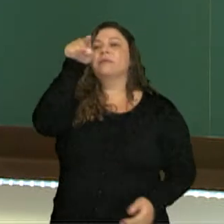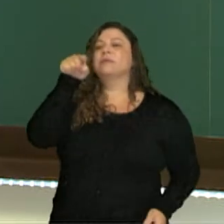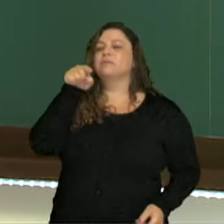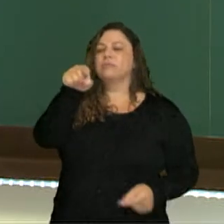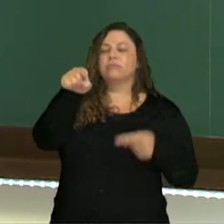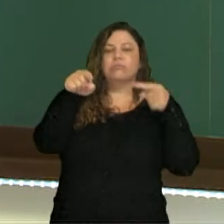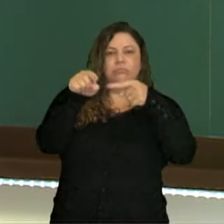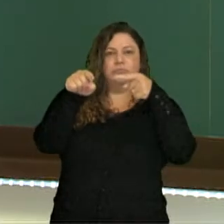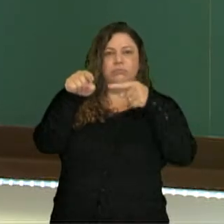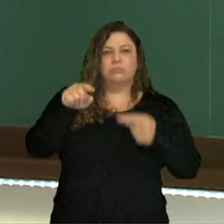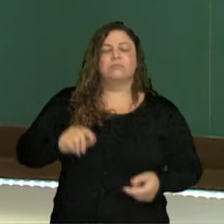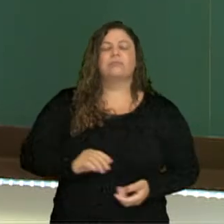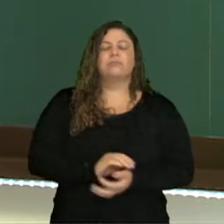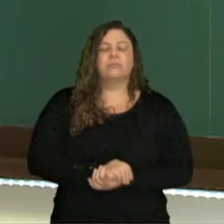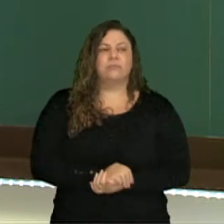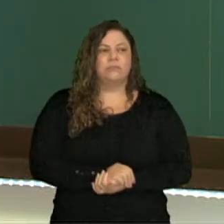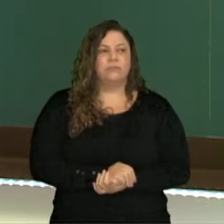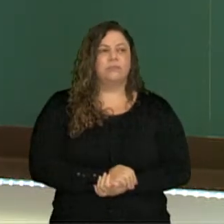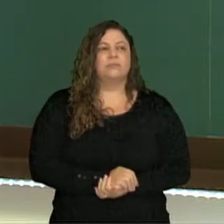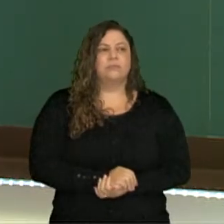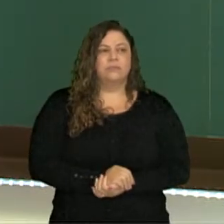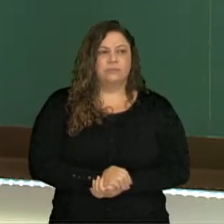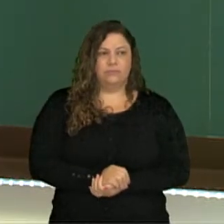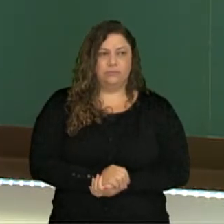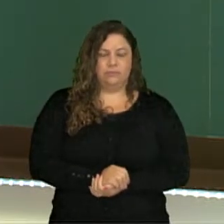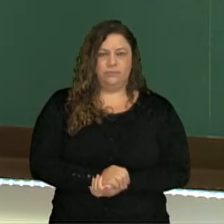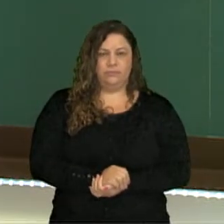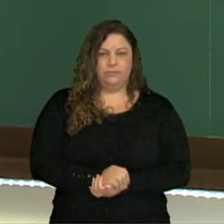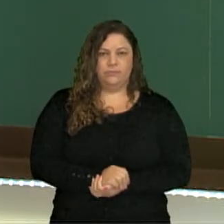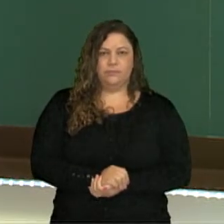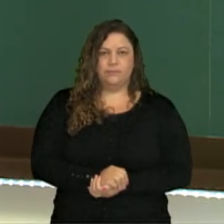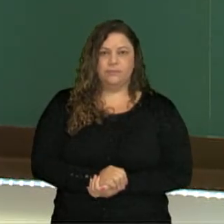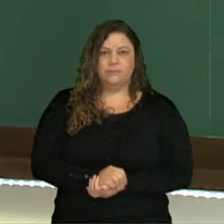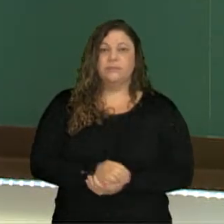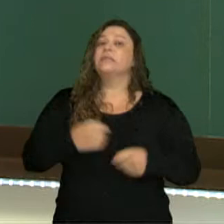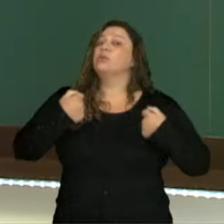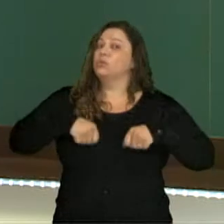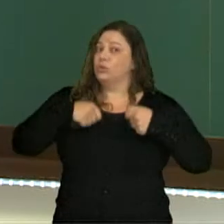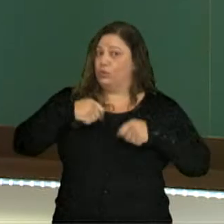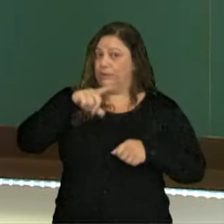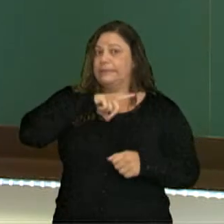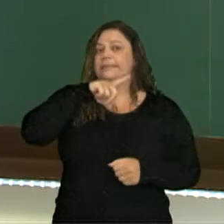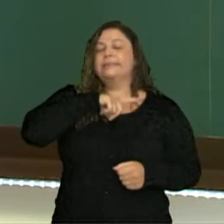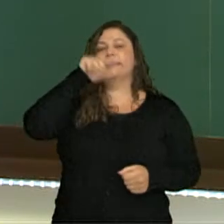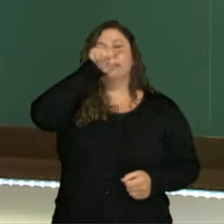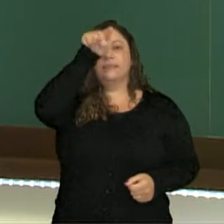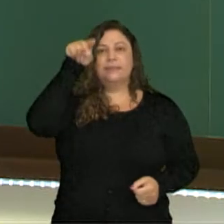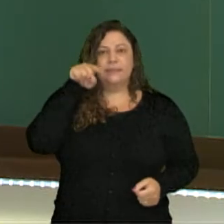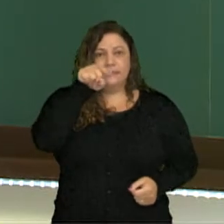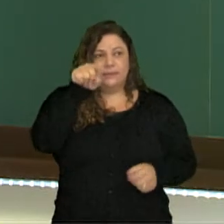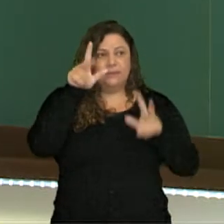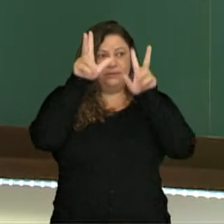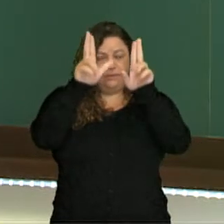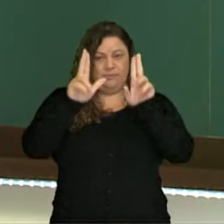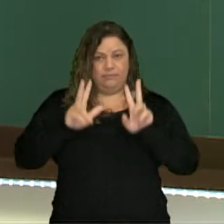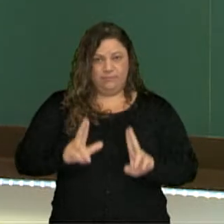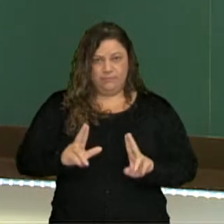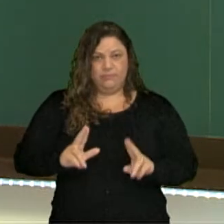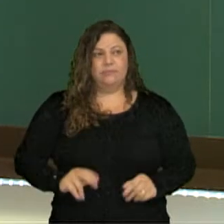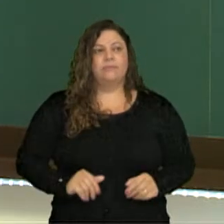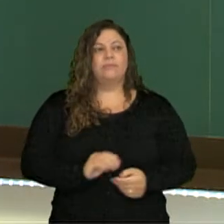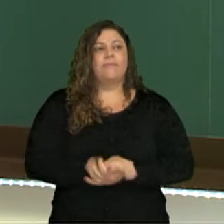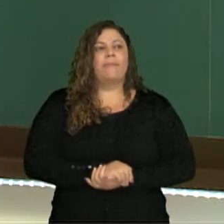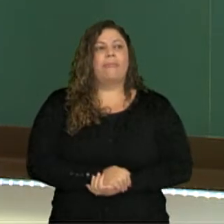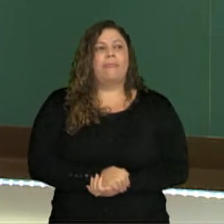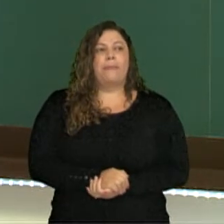no início da frase, nunca vuelvas a hacer eso. Devia ter um ponto de exclamação, igual tem aqui na segunda frase,